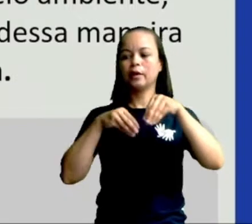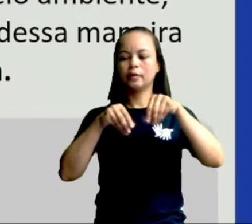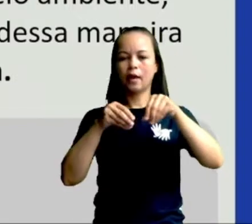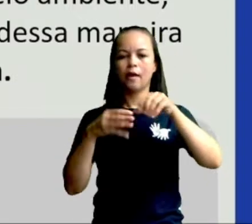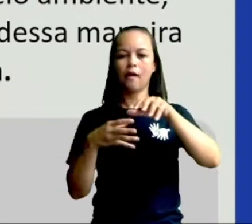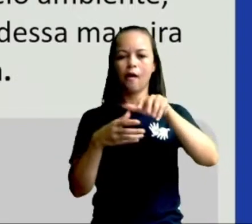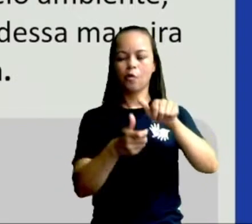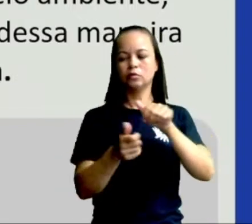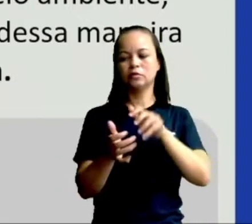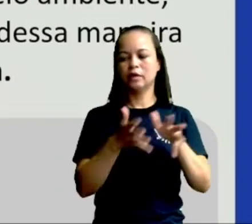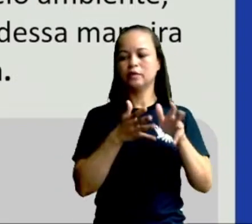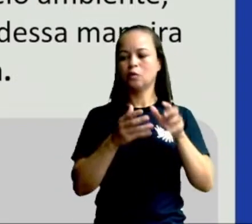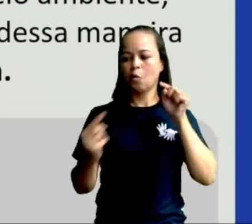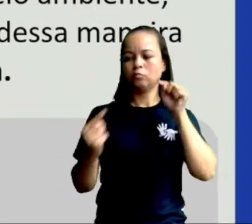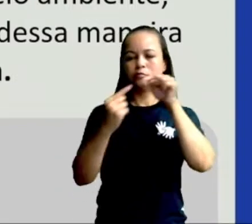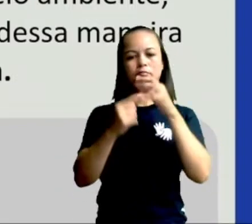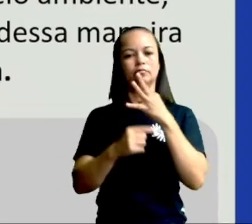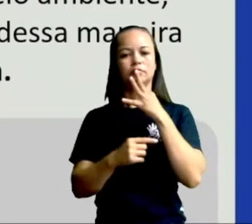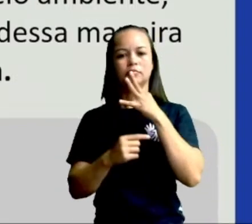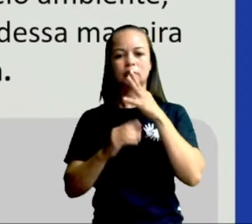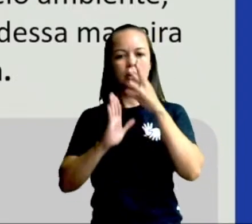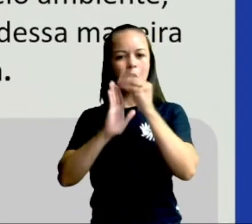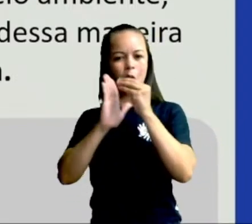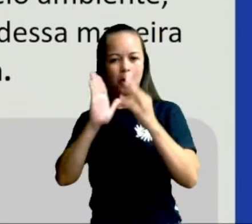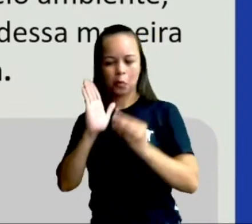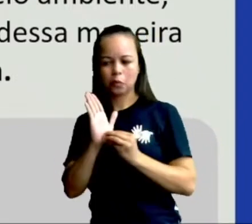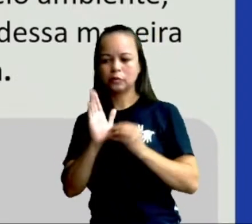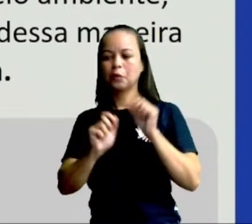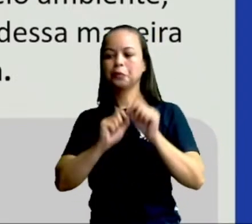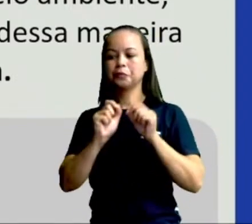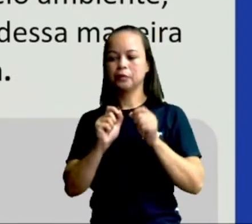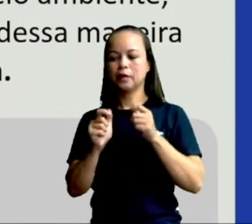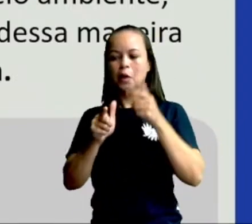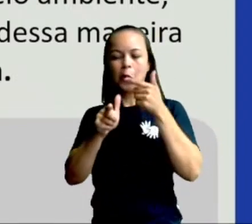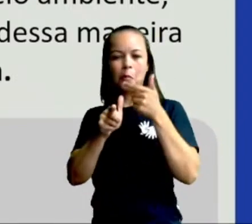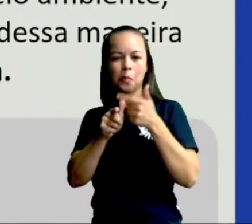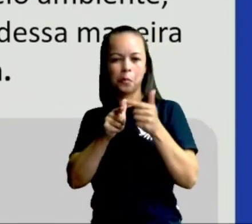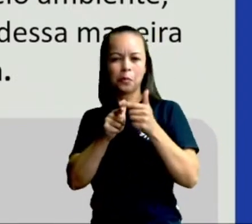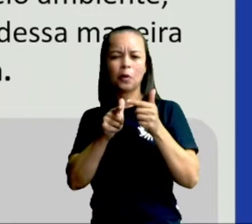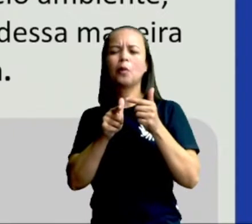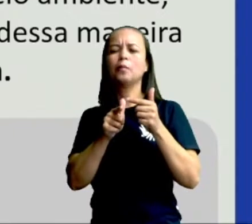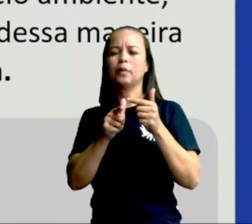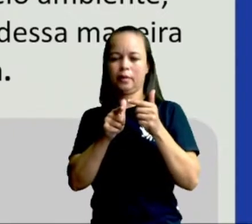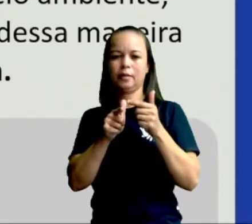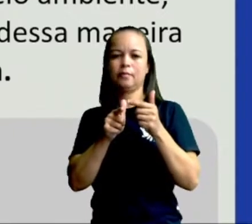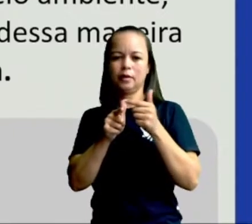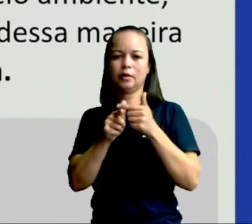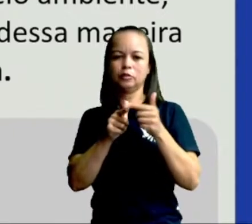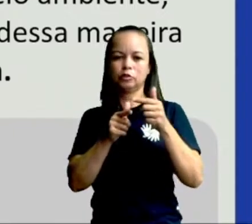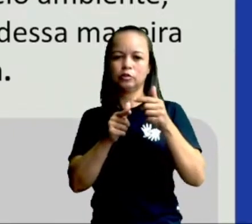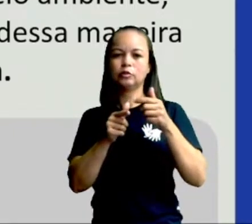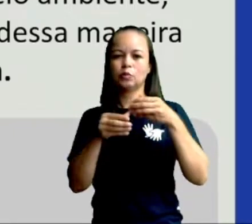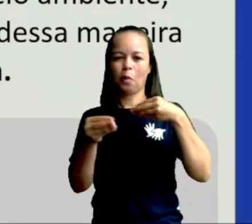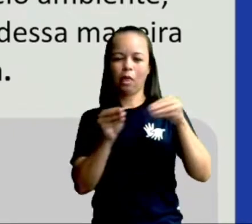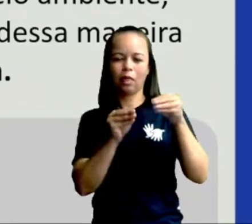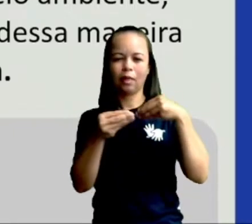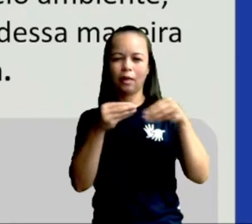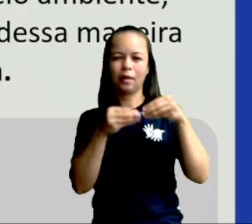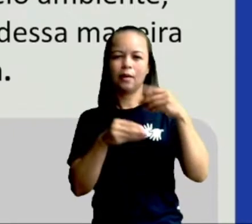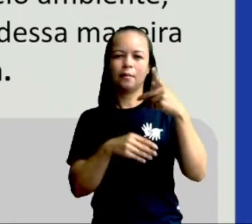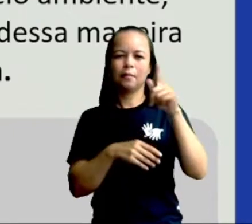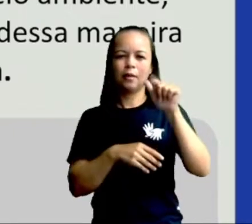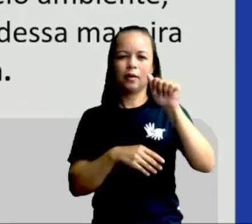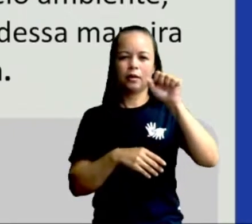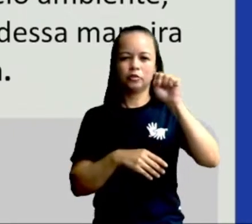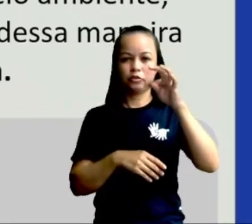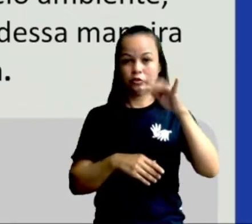o nosso objeto do conhecimento / conteúdo que a gente pretende hoje construir com você, que a gente deseja? O problema do plástico. Se